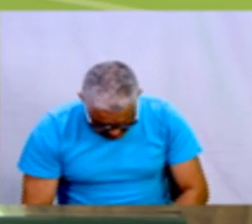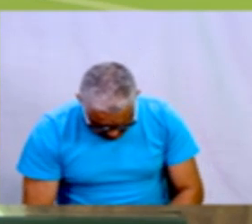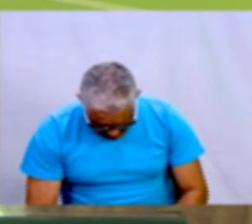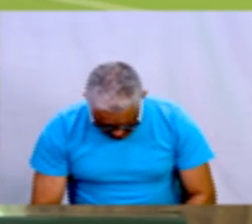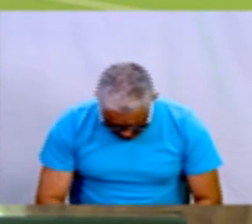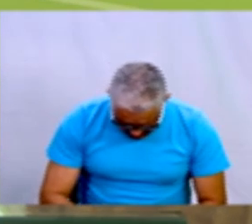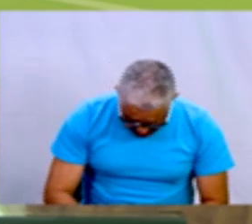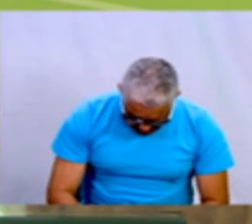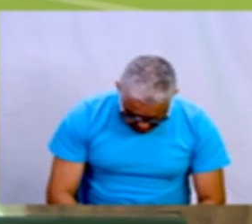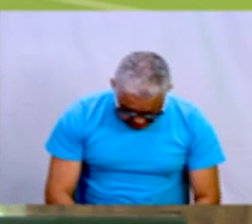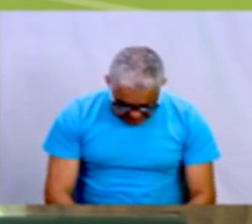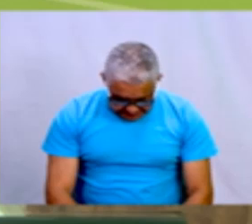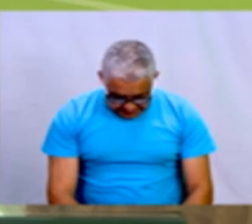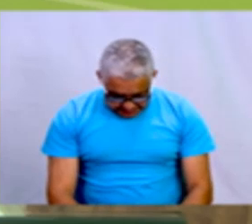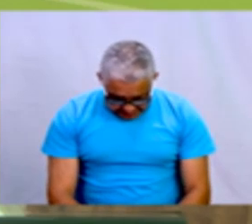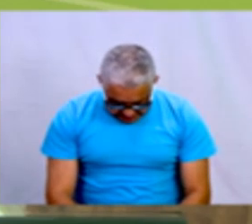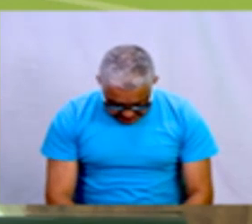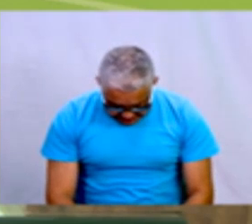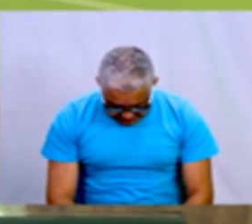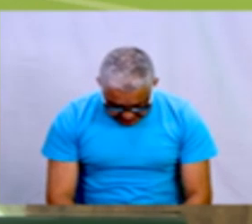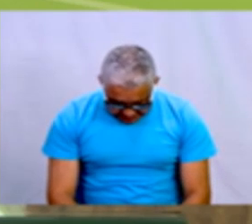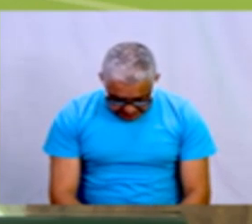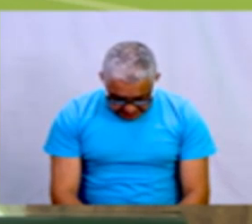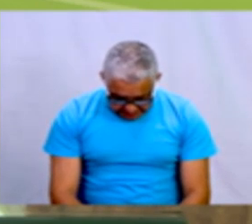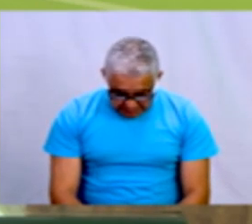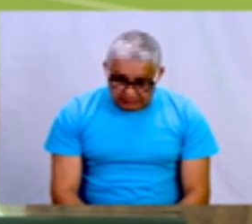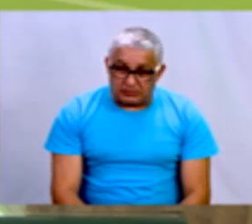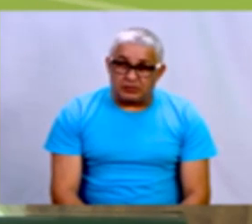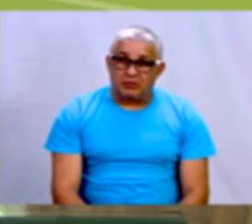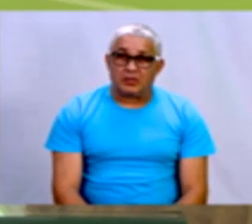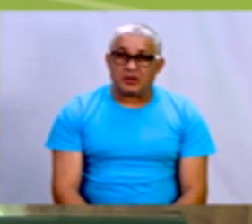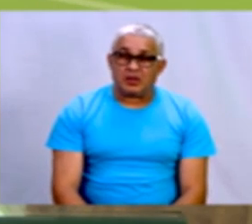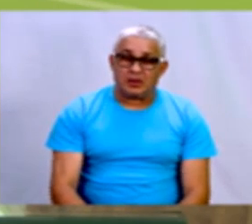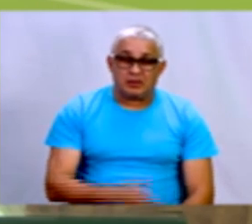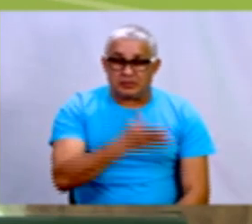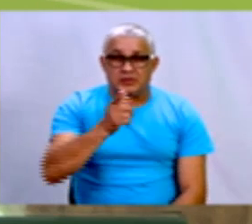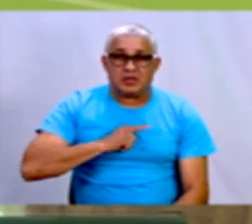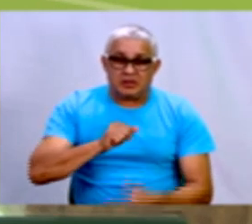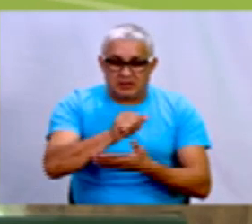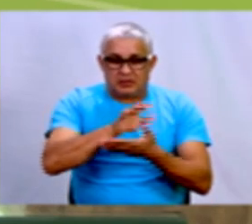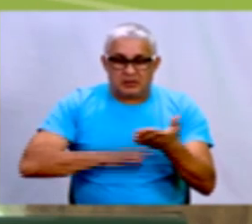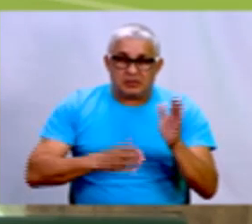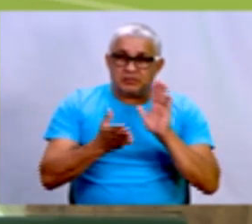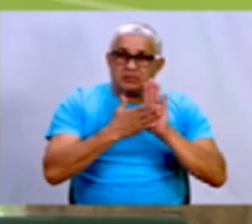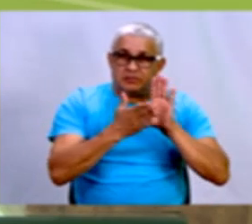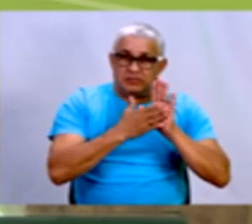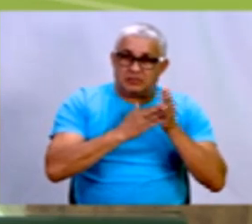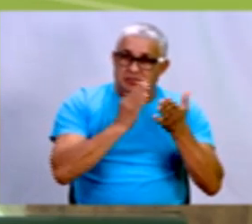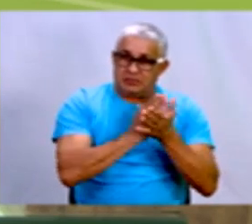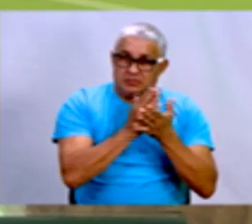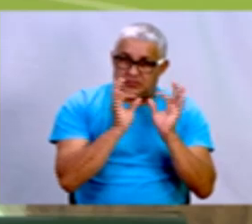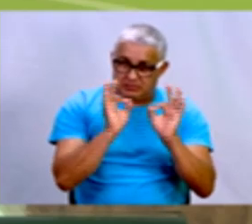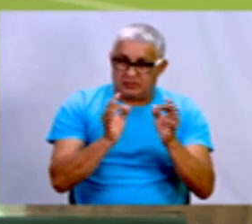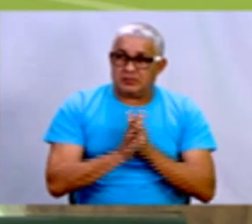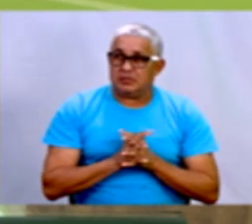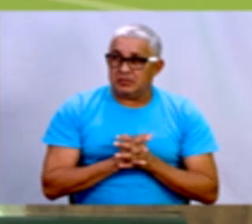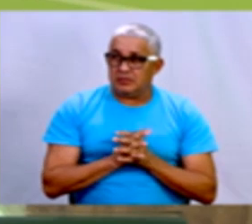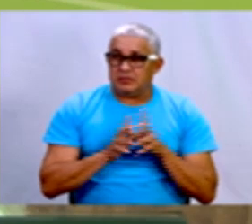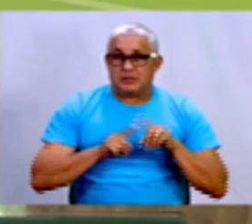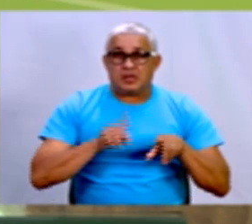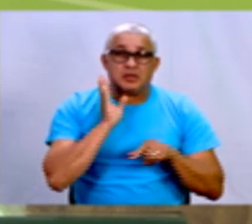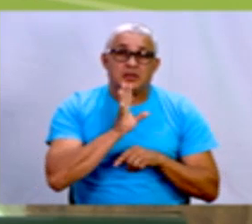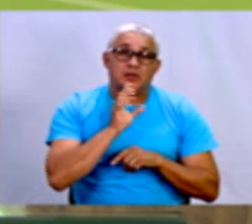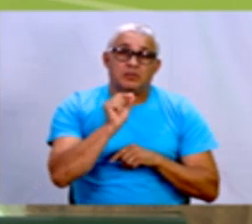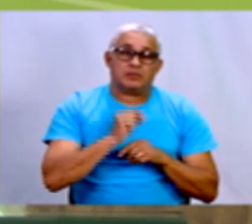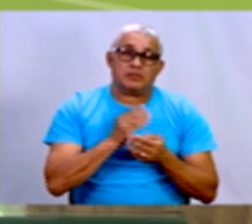do exercício, porque assim, vocês têm bastante atividades propostas no livro, certo? Mas é legal